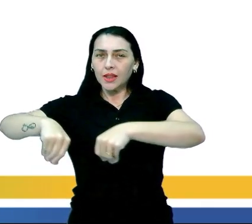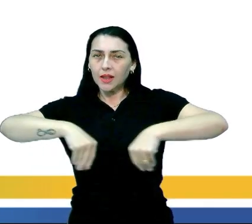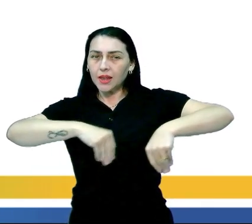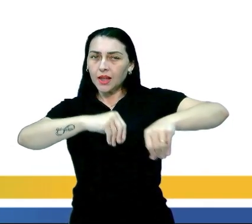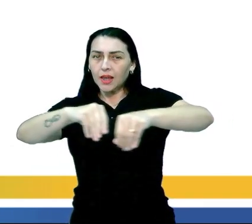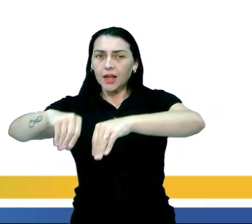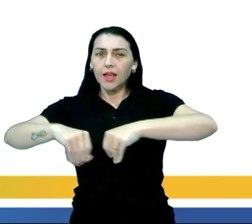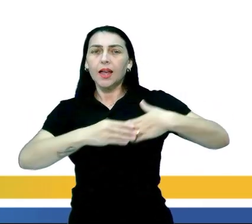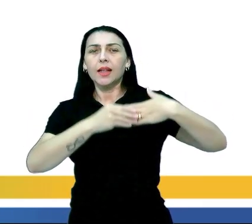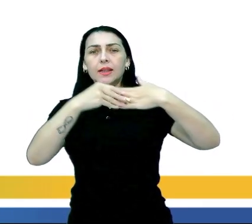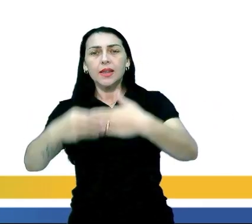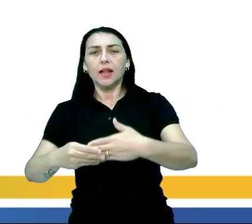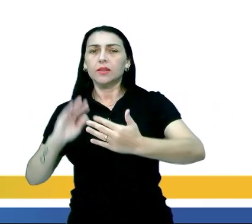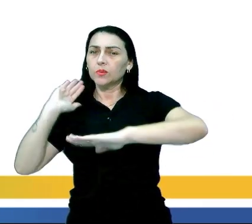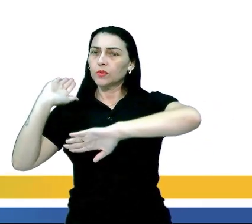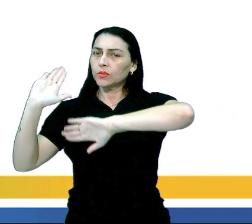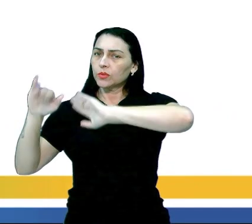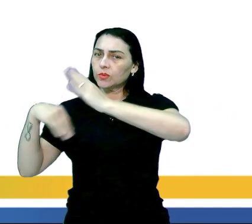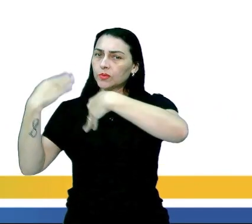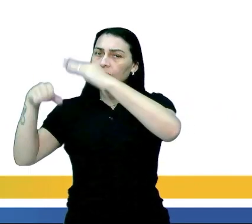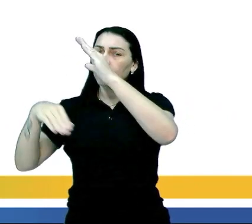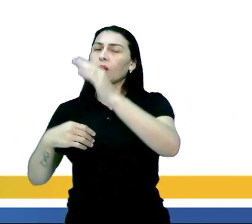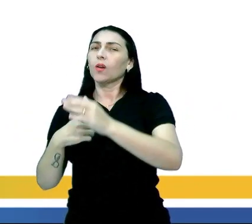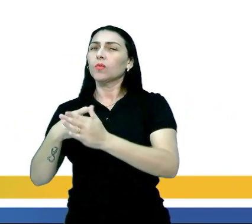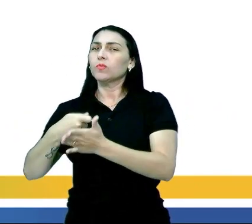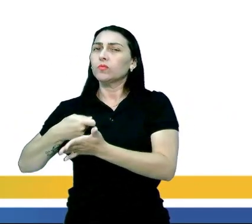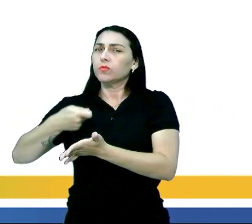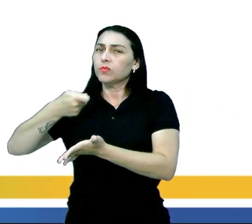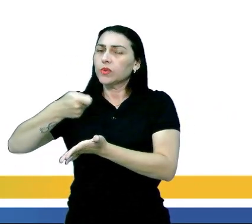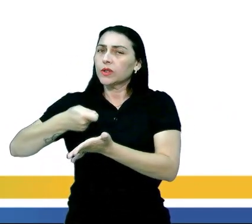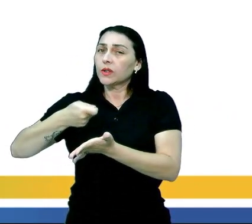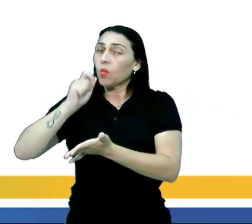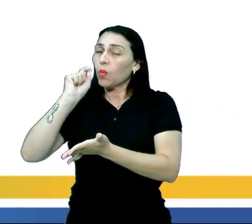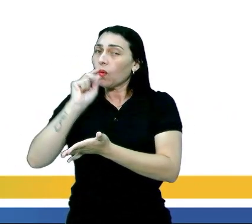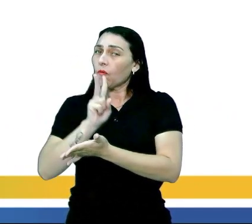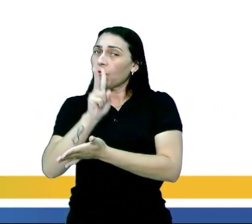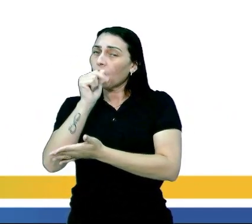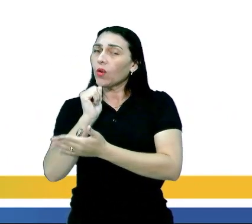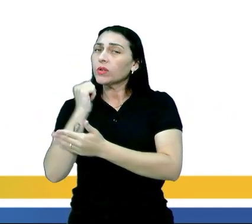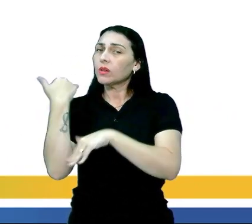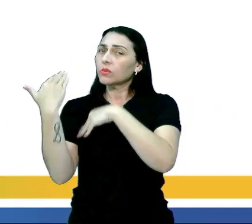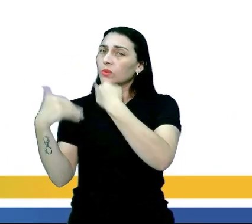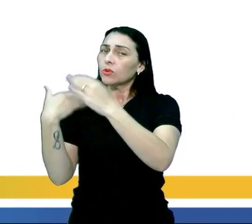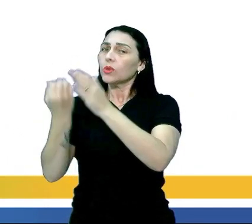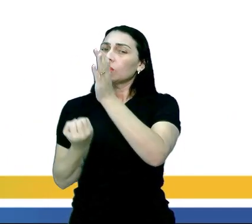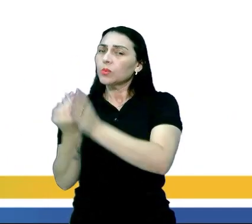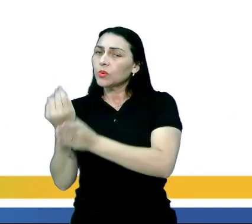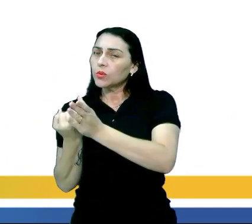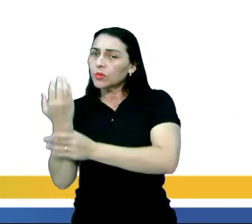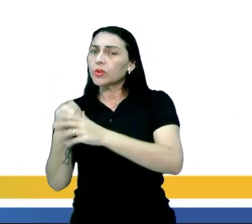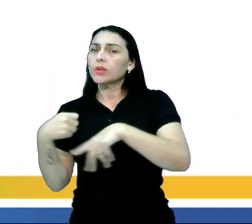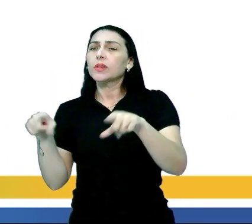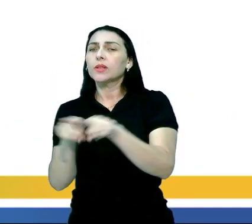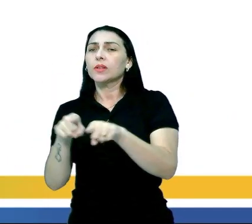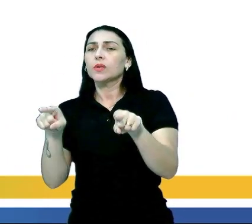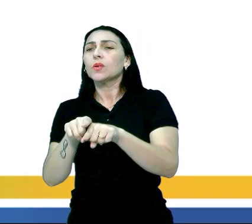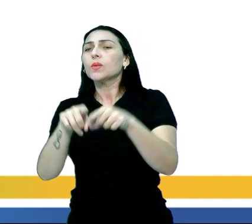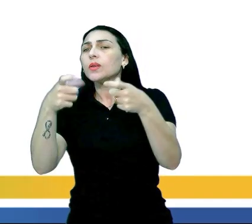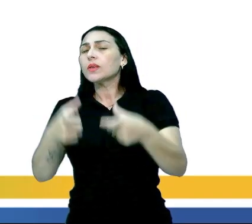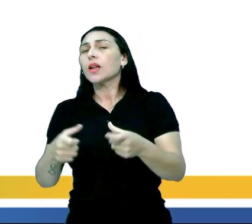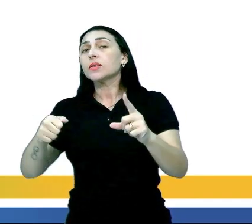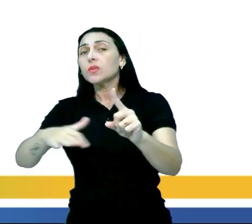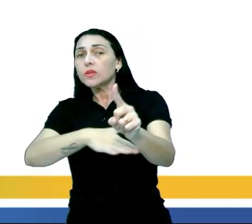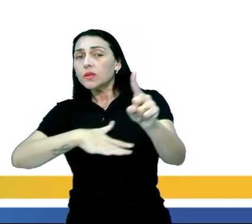da propriedade da terra trazia ao desenvolvimento das forças produtivas de uma